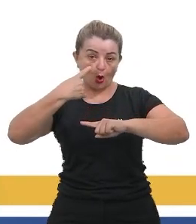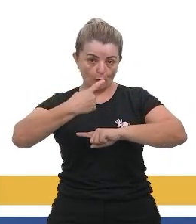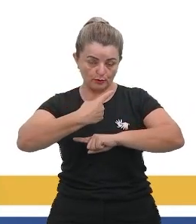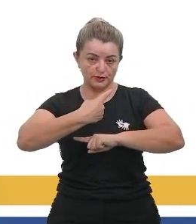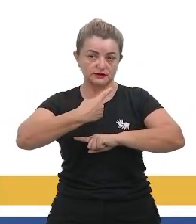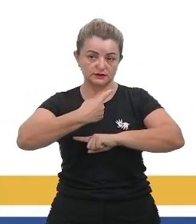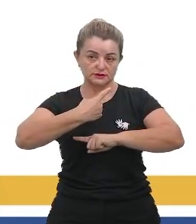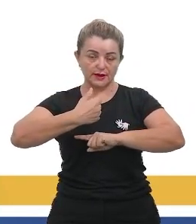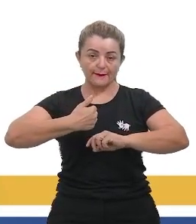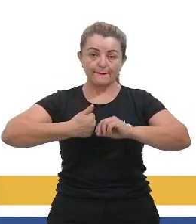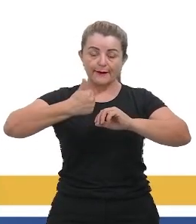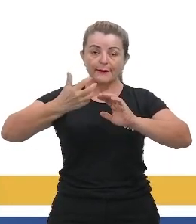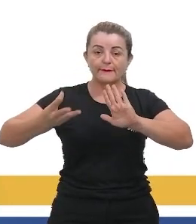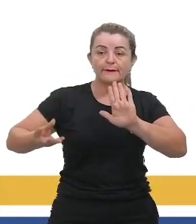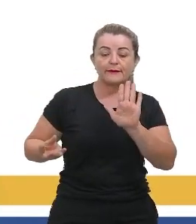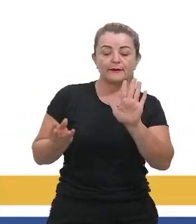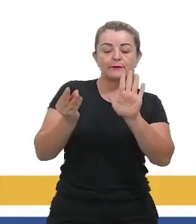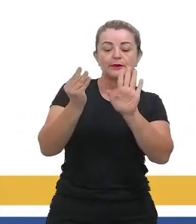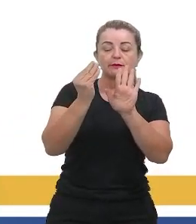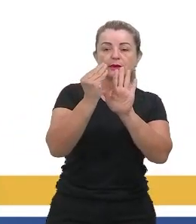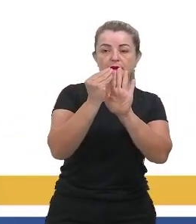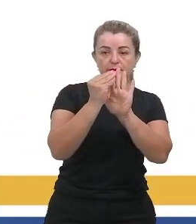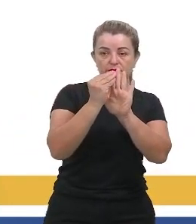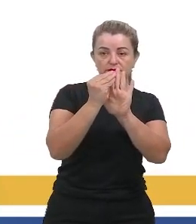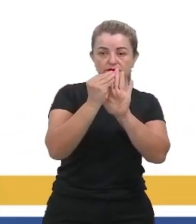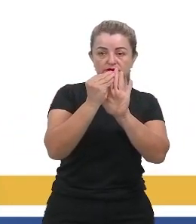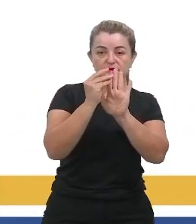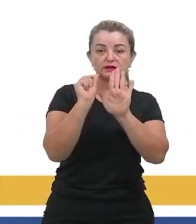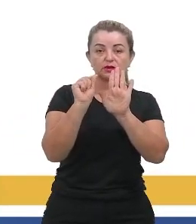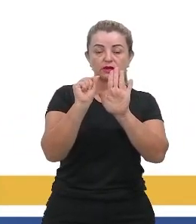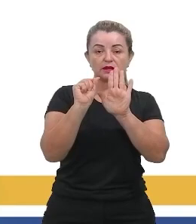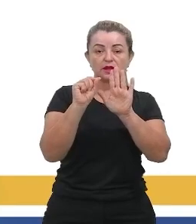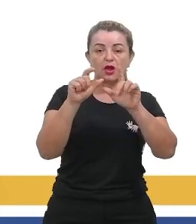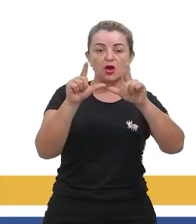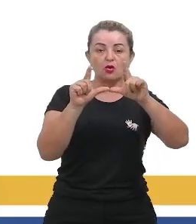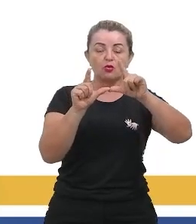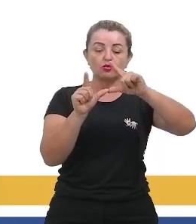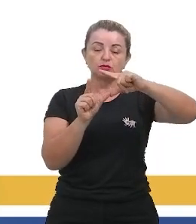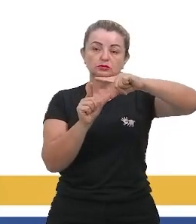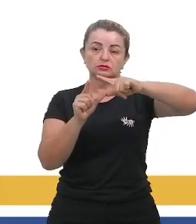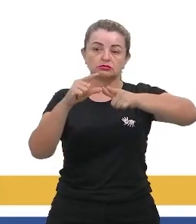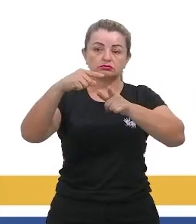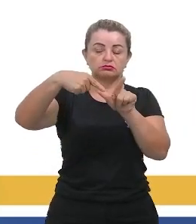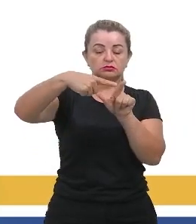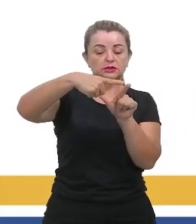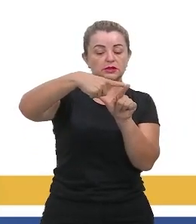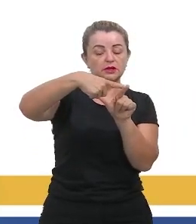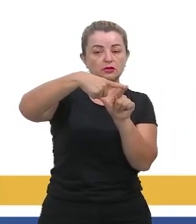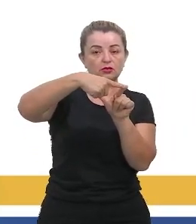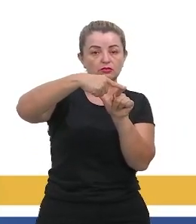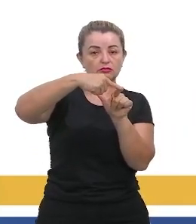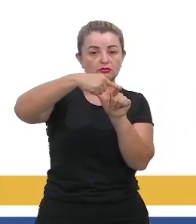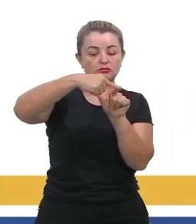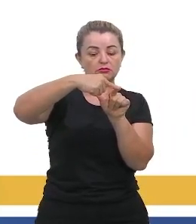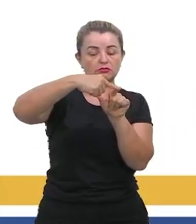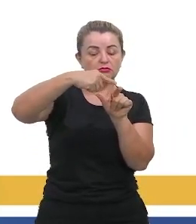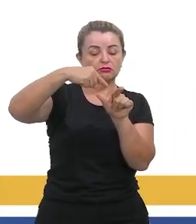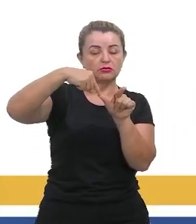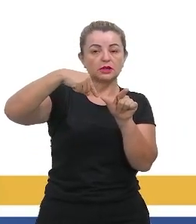primeira imagem, o que você tem é isso, ó, um triângulo retângulo, ok? Para que isso acontecesse, a gente iria